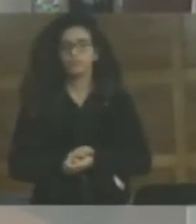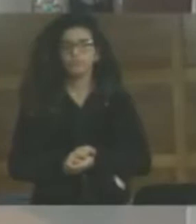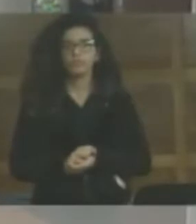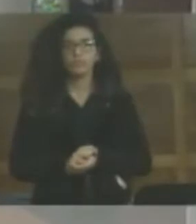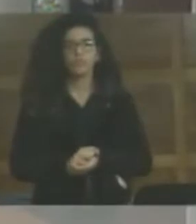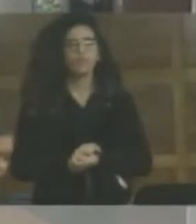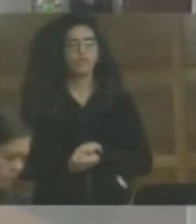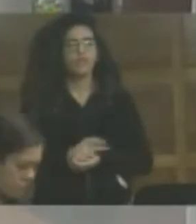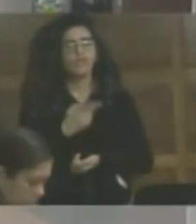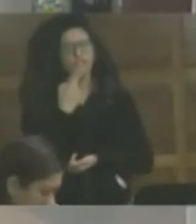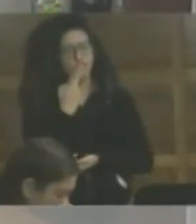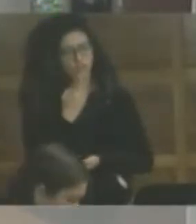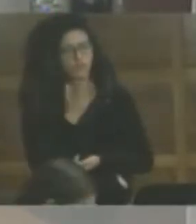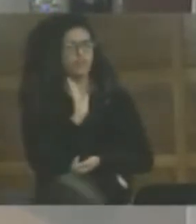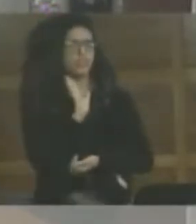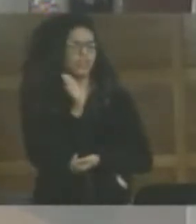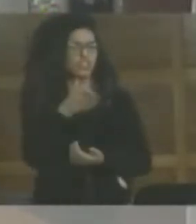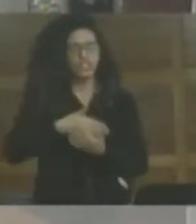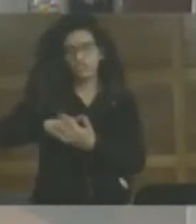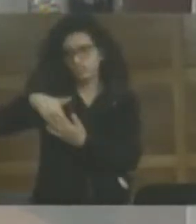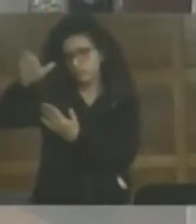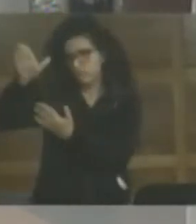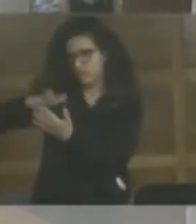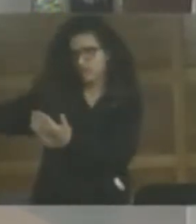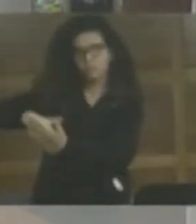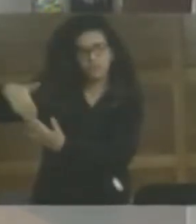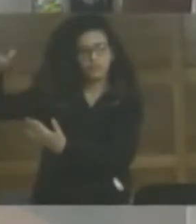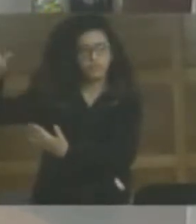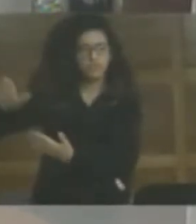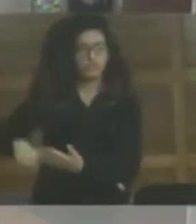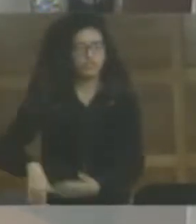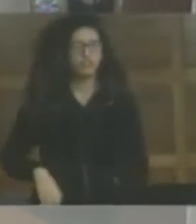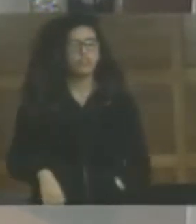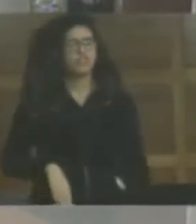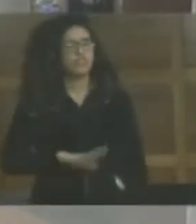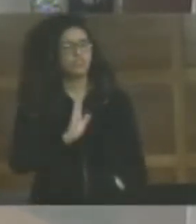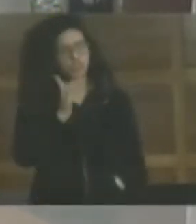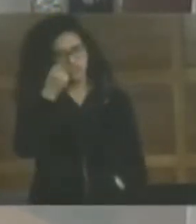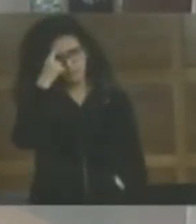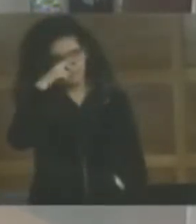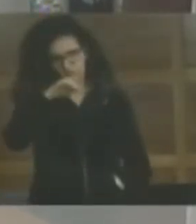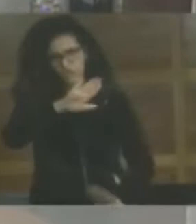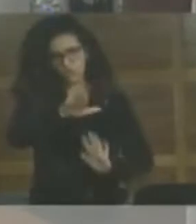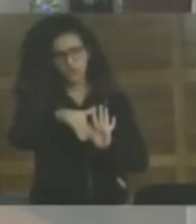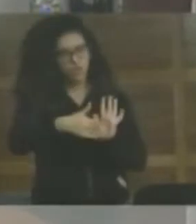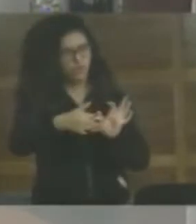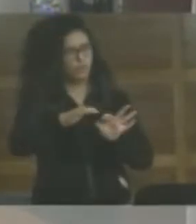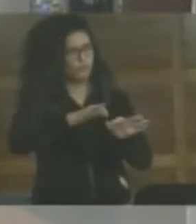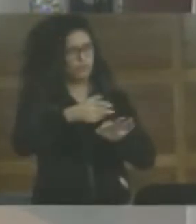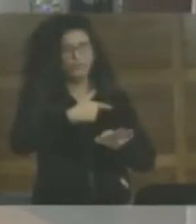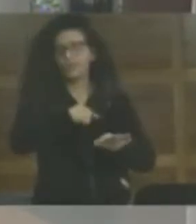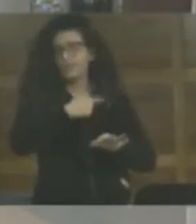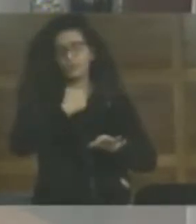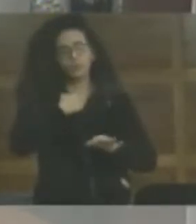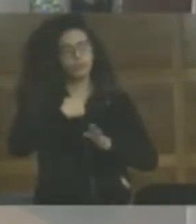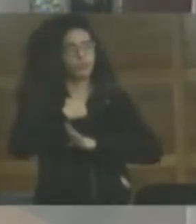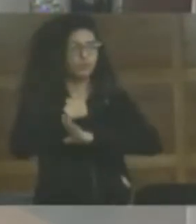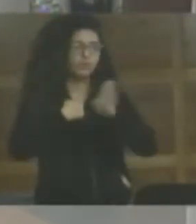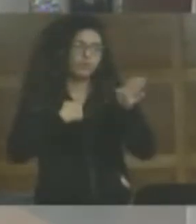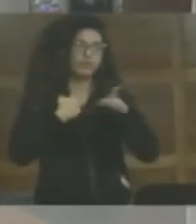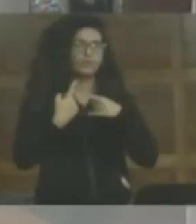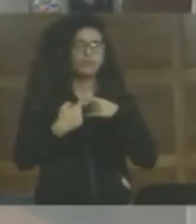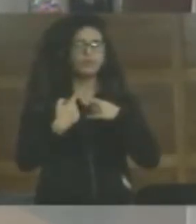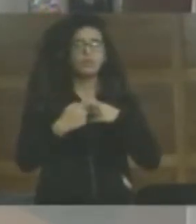Ela falou que já pintou, que já mandou todo o preparo. Eu não tive lá ainda, porque é